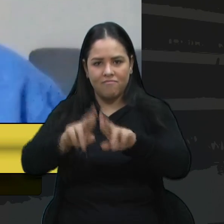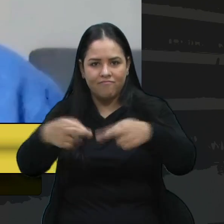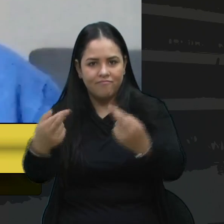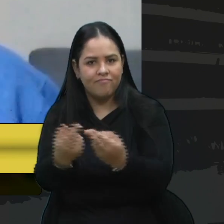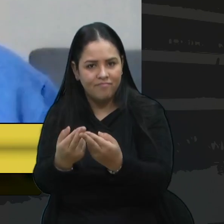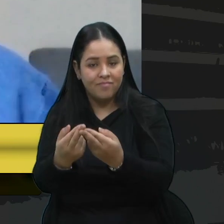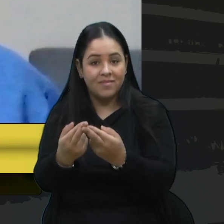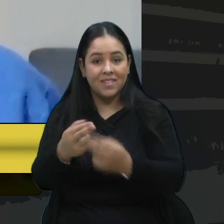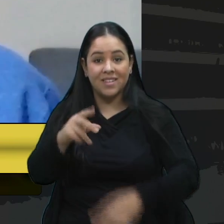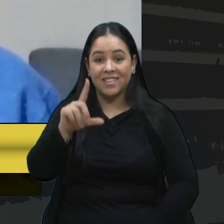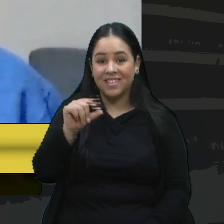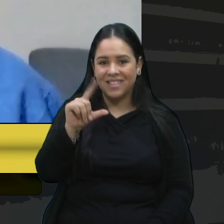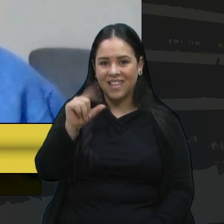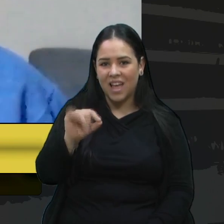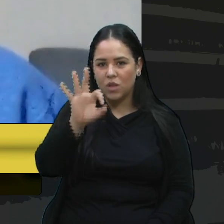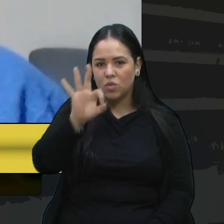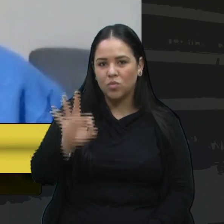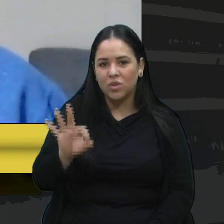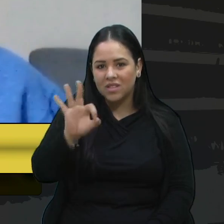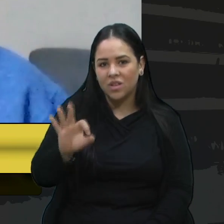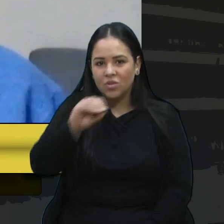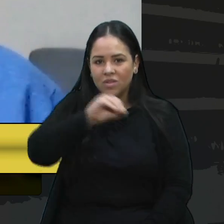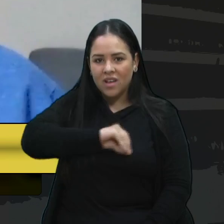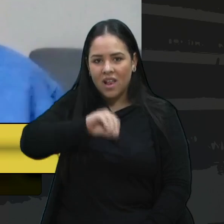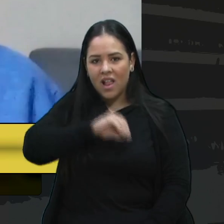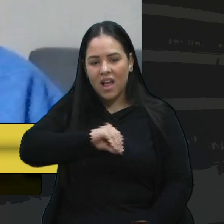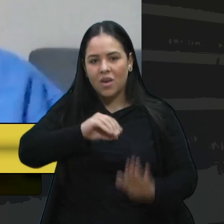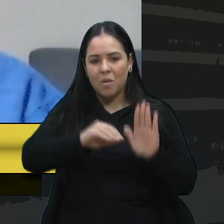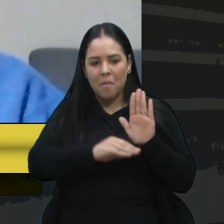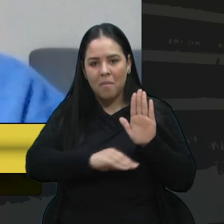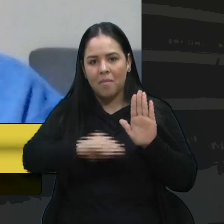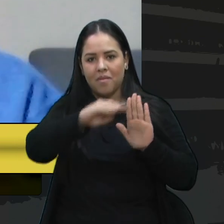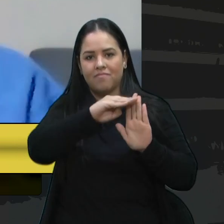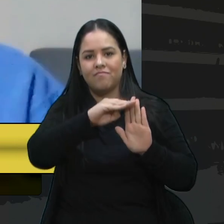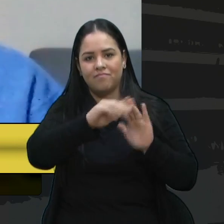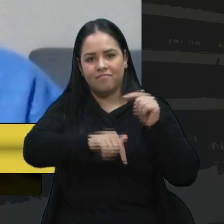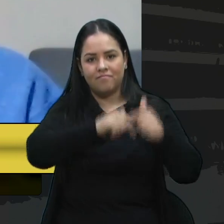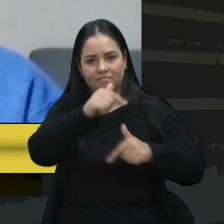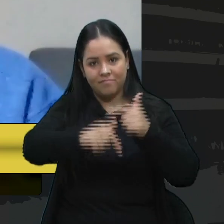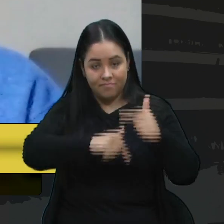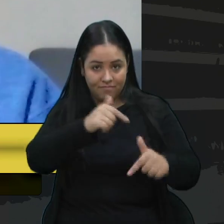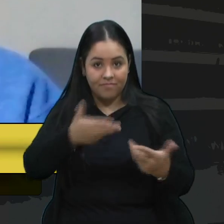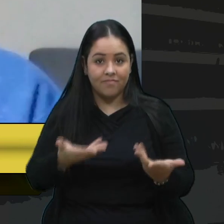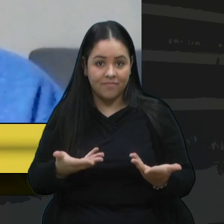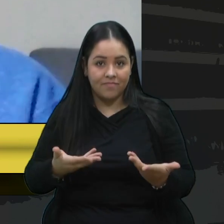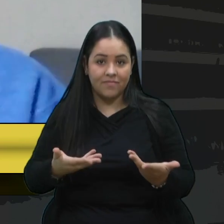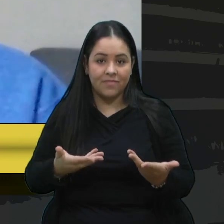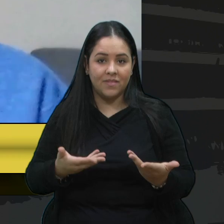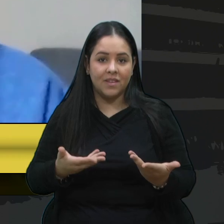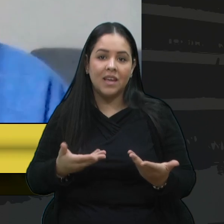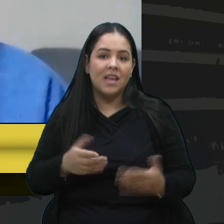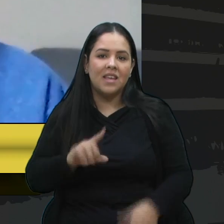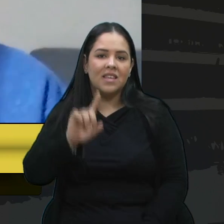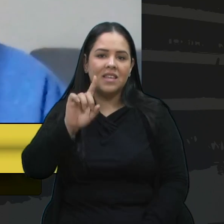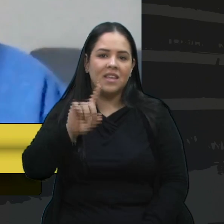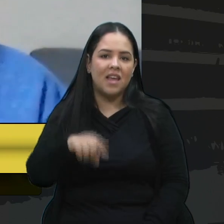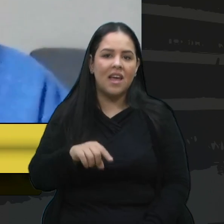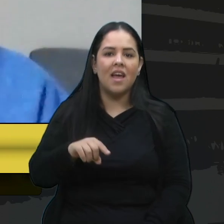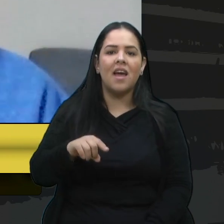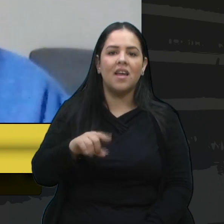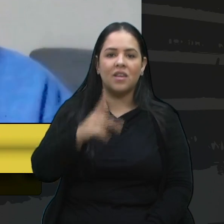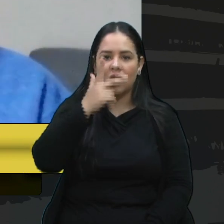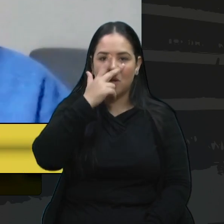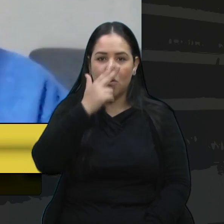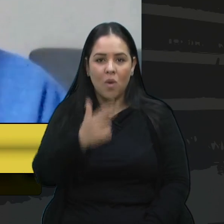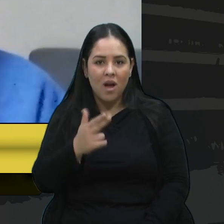de 10% no salário da classe trabalhadora. E isso equivale a dizer que